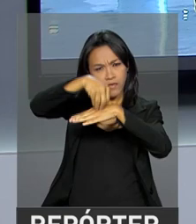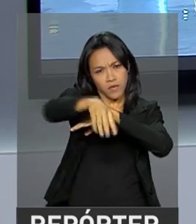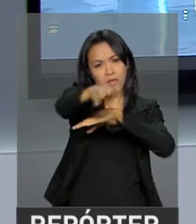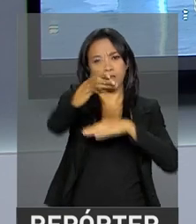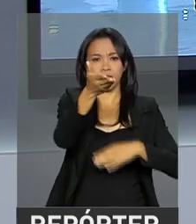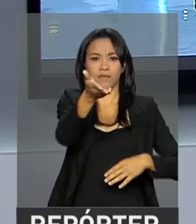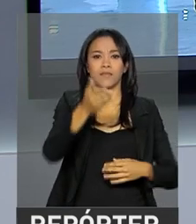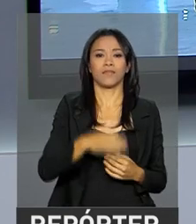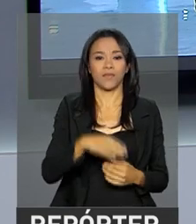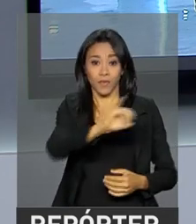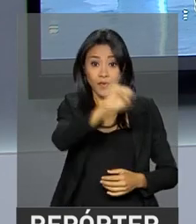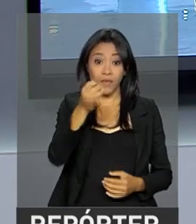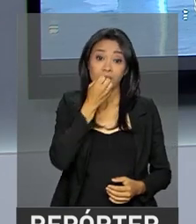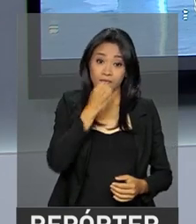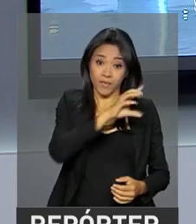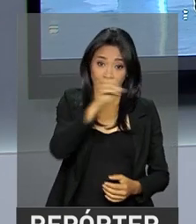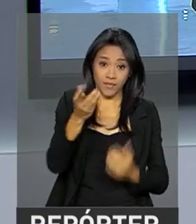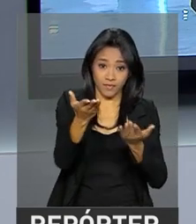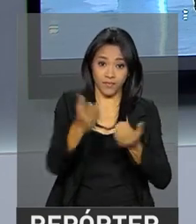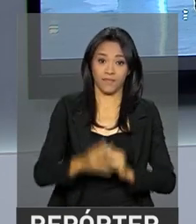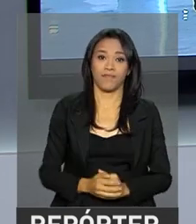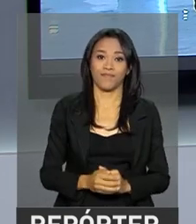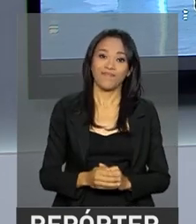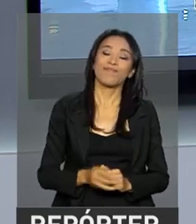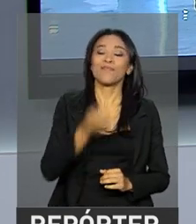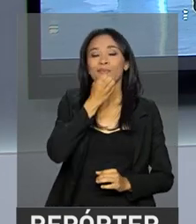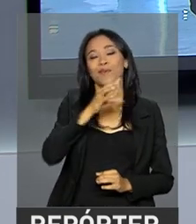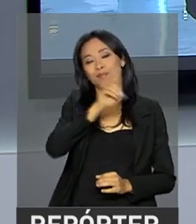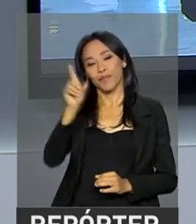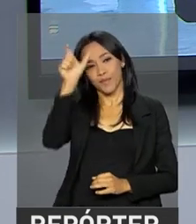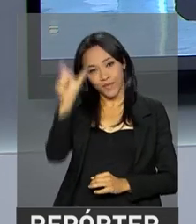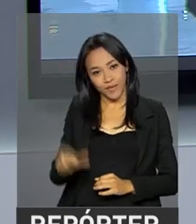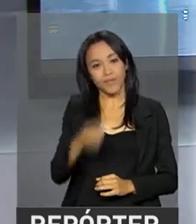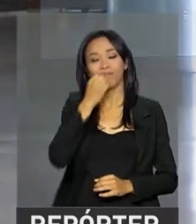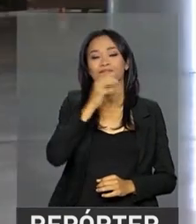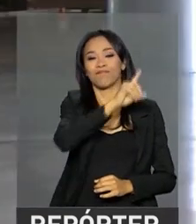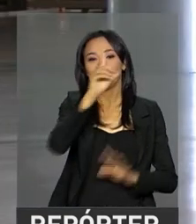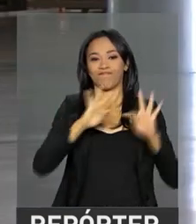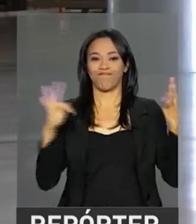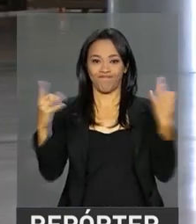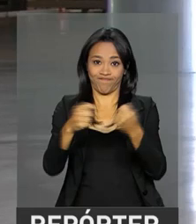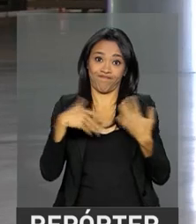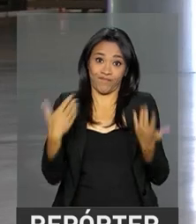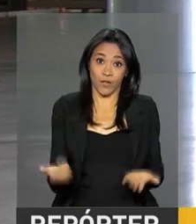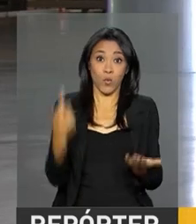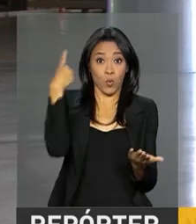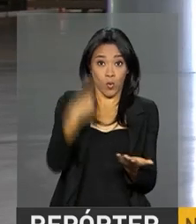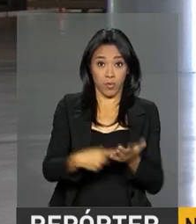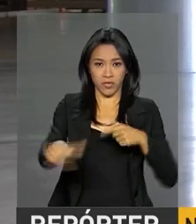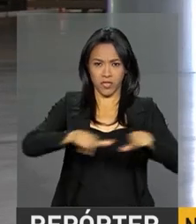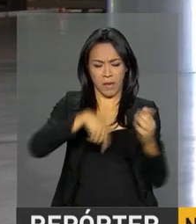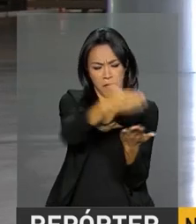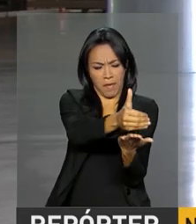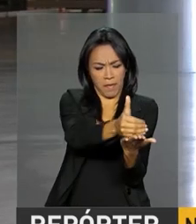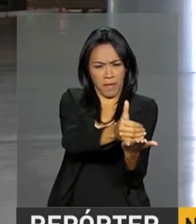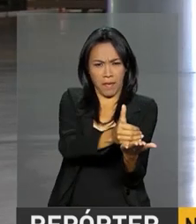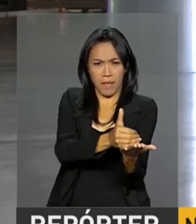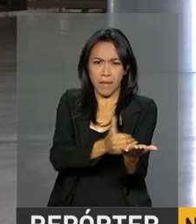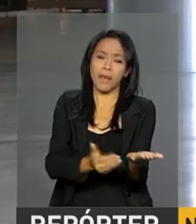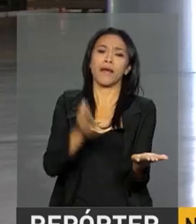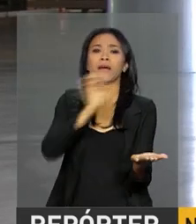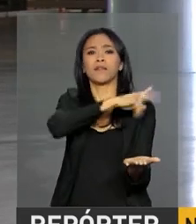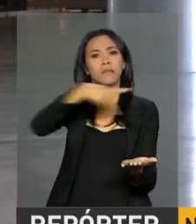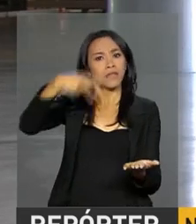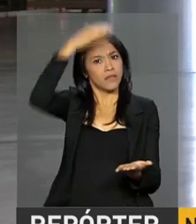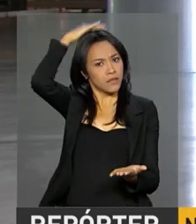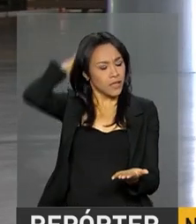Planalto oi Nei bom dia para você bom dia Leandro Bom dia a todos Olha Leandro a agenda do presidente Michel Temer começa um pouco mais cedo